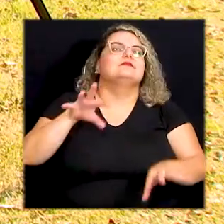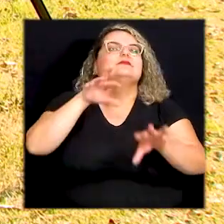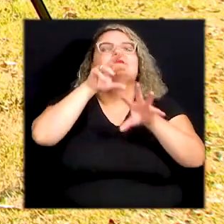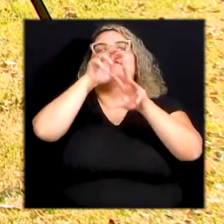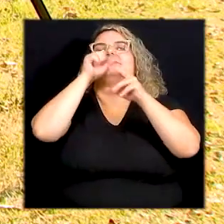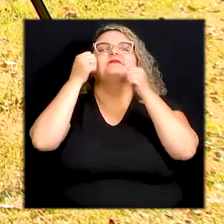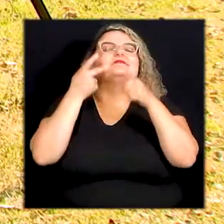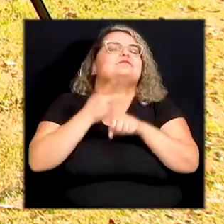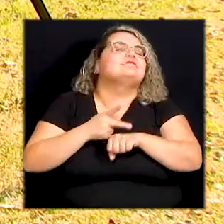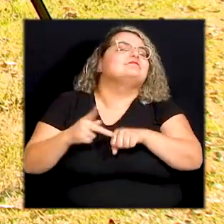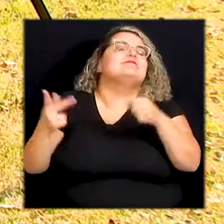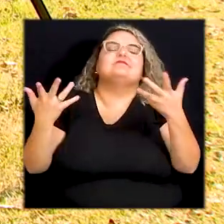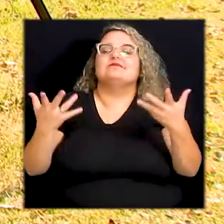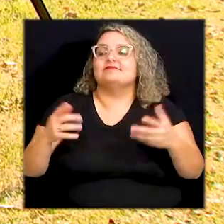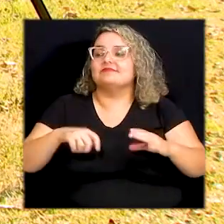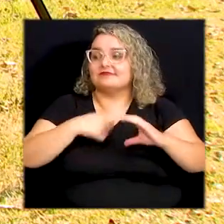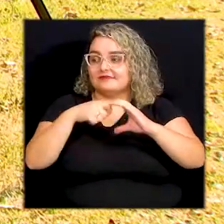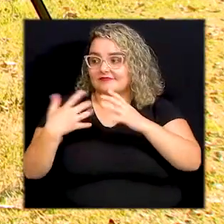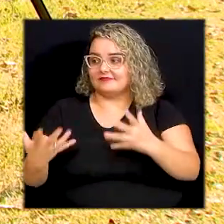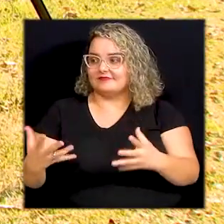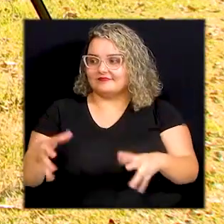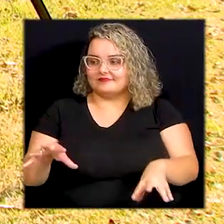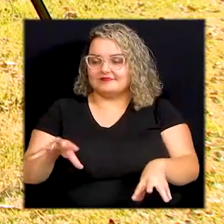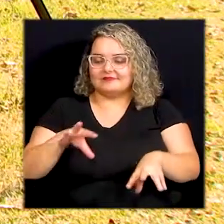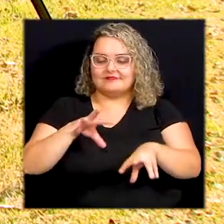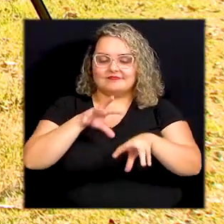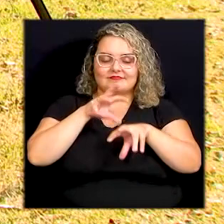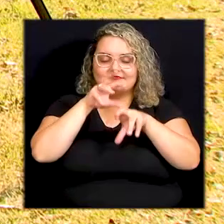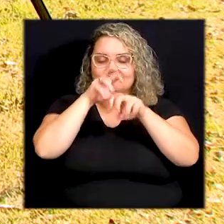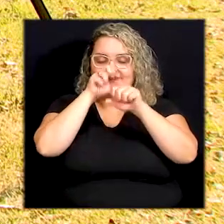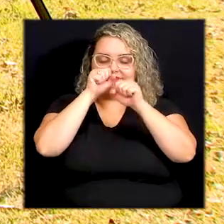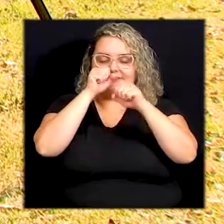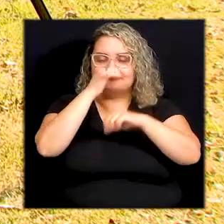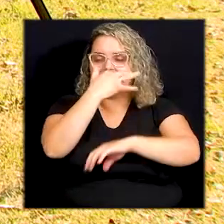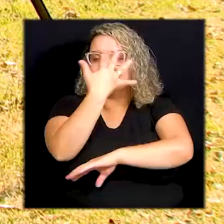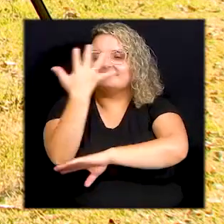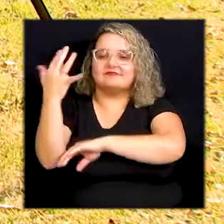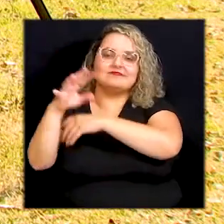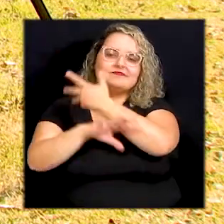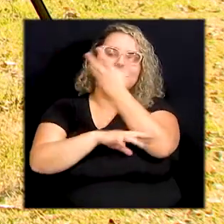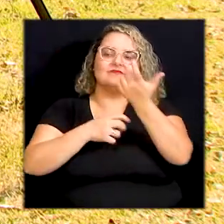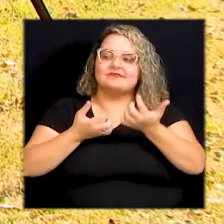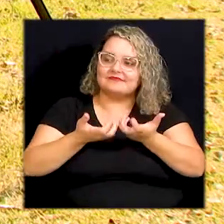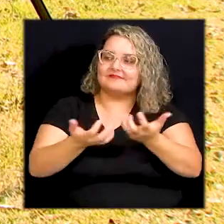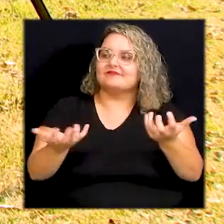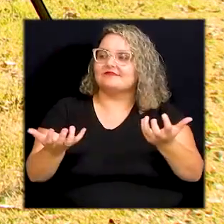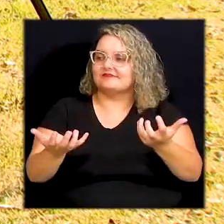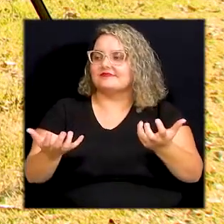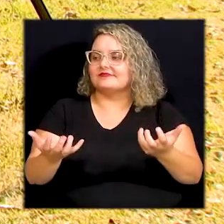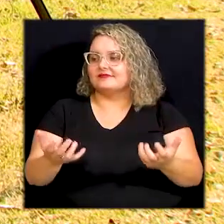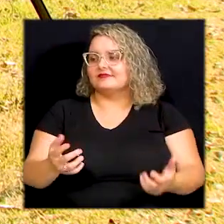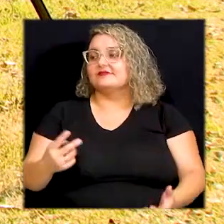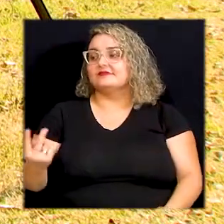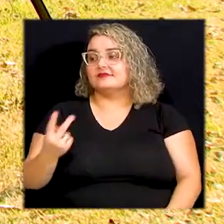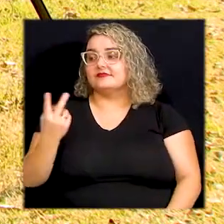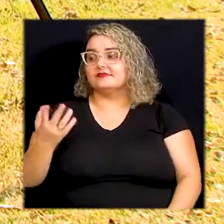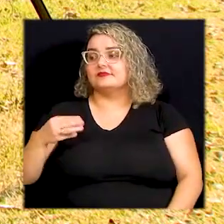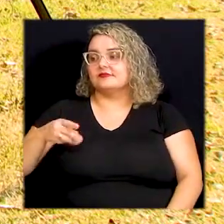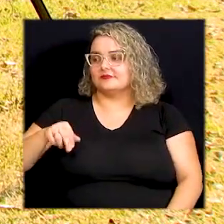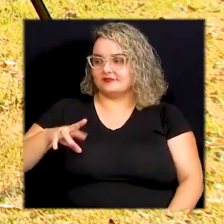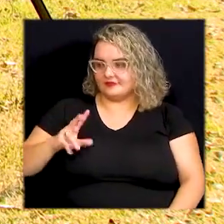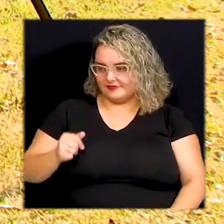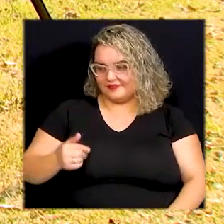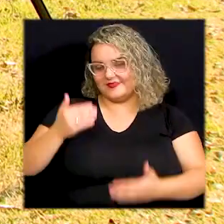esse ar puro, podendo gravar ainda sentindo o cheirinho do mato, né? Isso a gente tem que dar muito valor. Maria